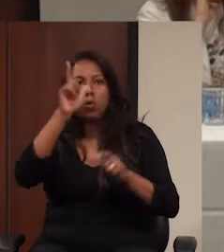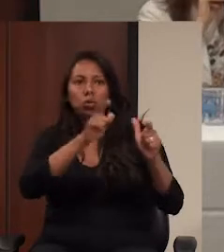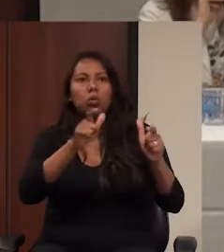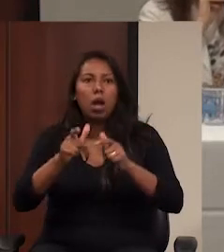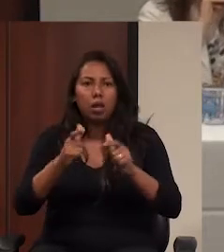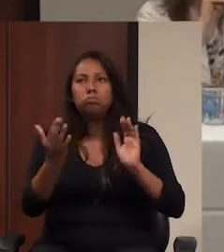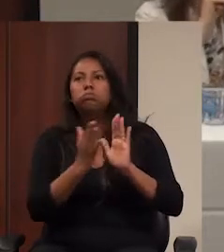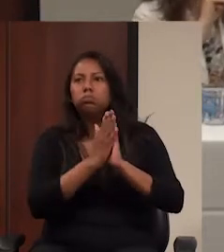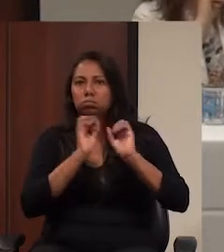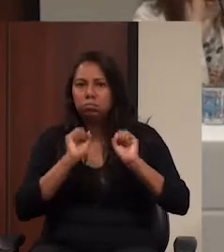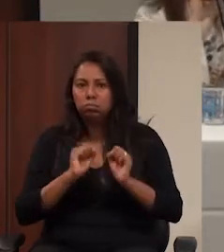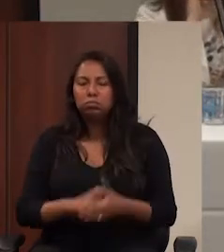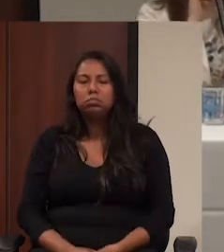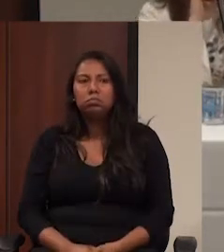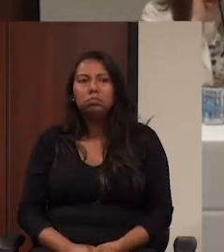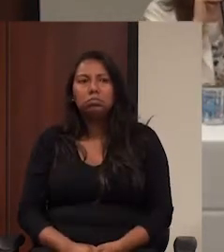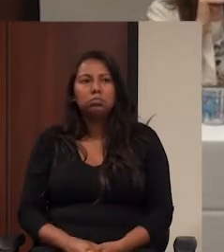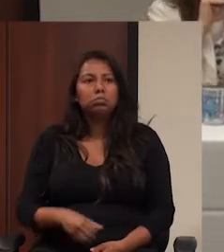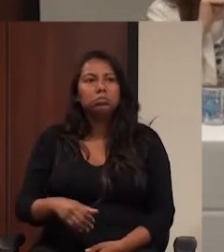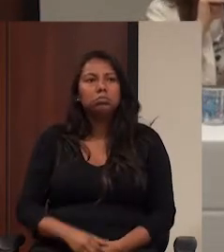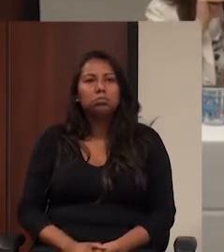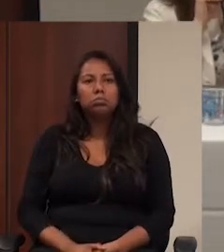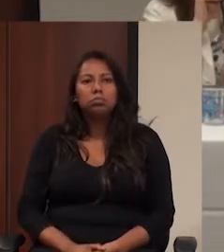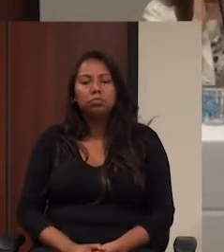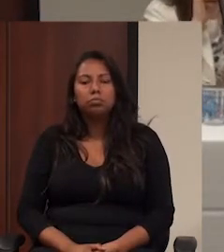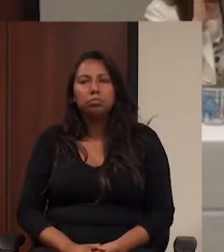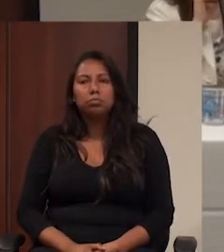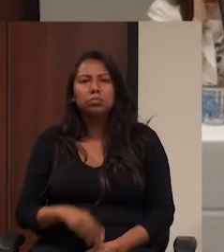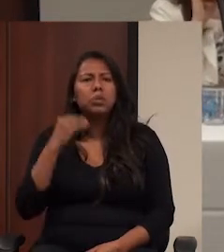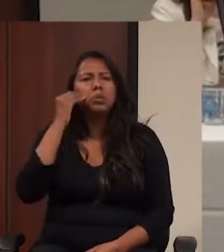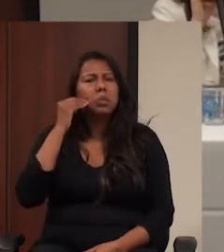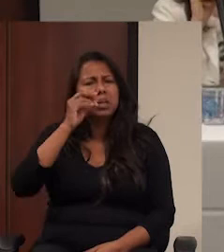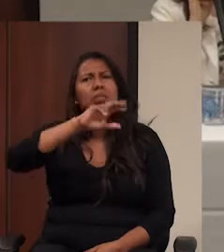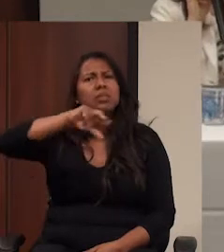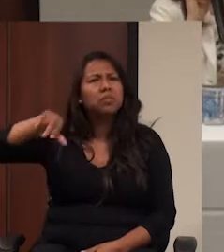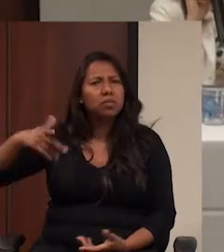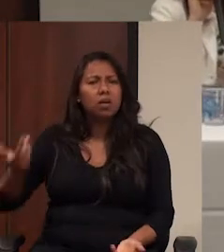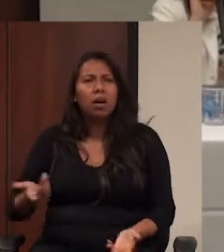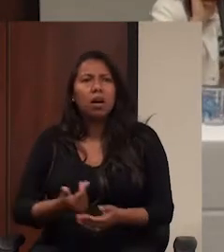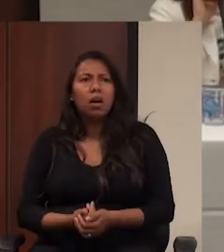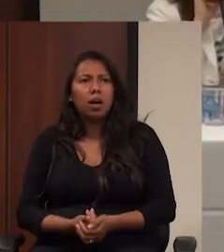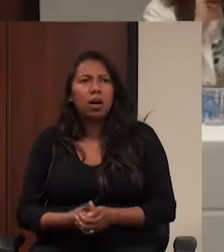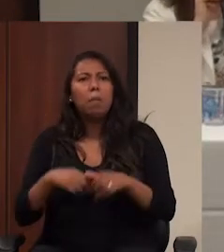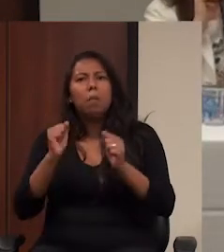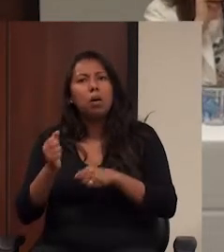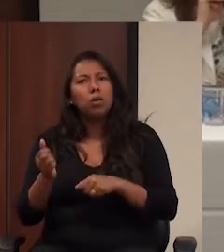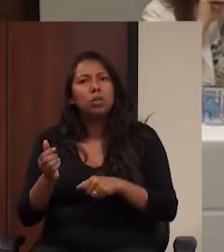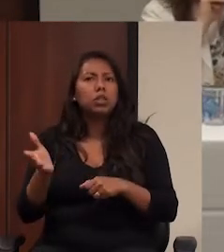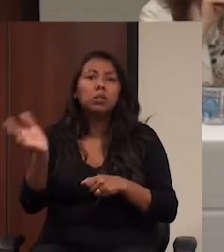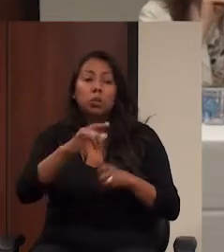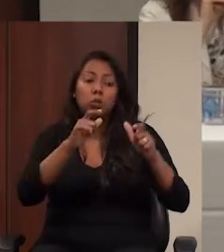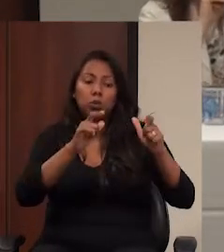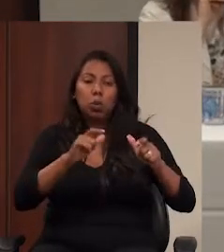uma coisa que eu achei muito interessante, porque em mais de uma experiência internacional, tem muito essa pegada de vamos trabalhar em